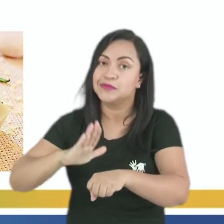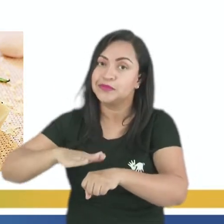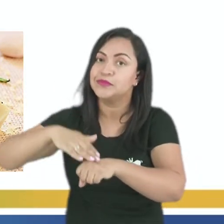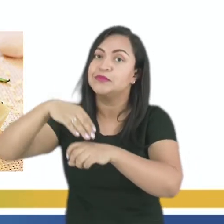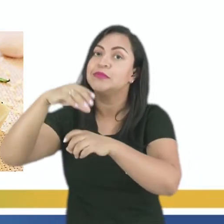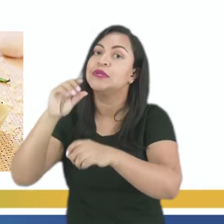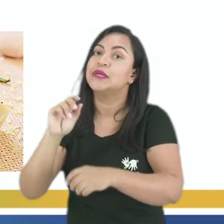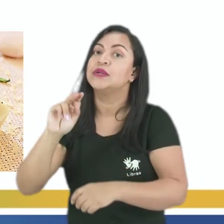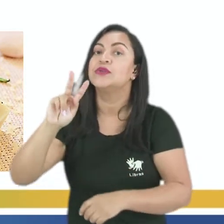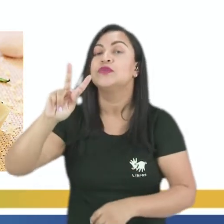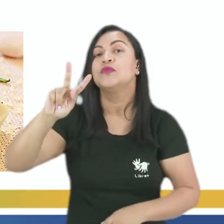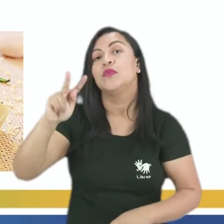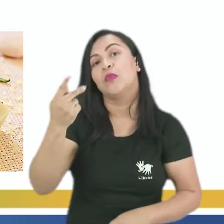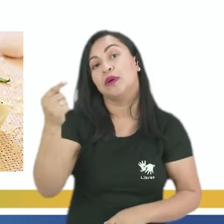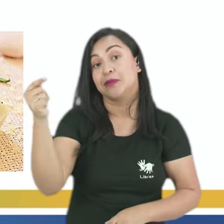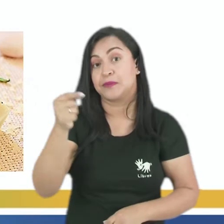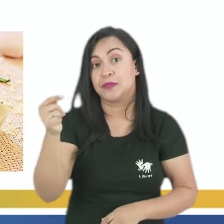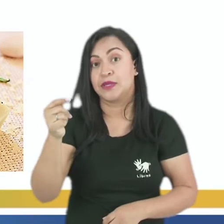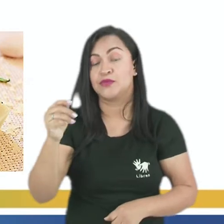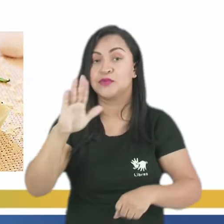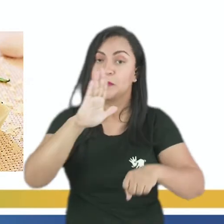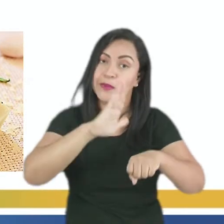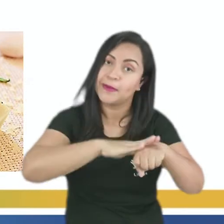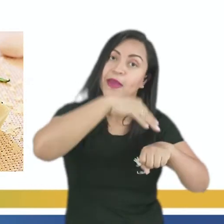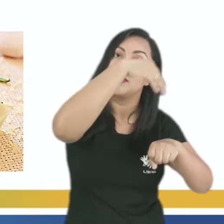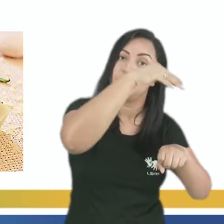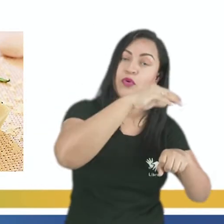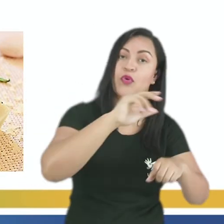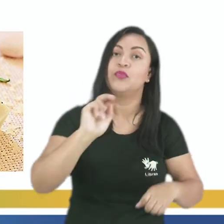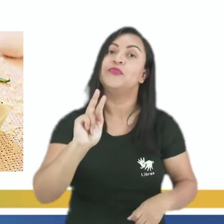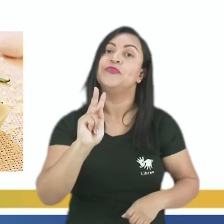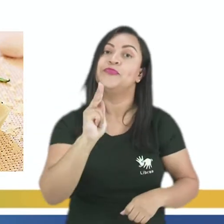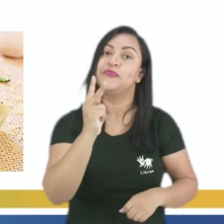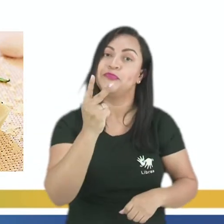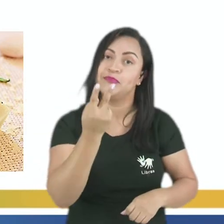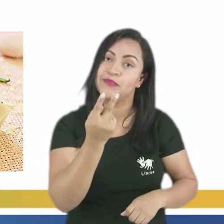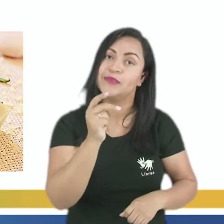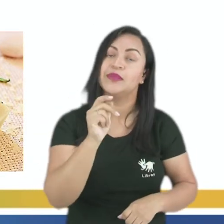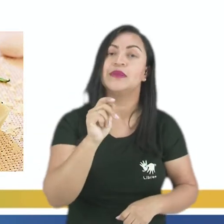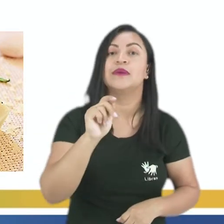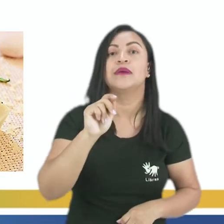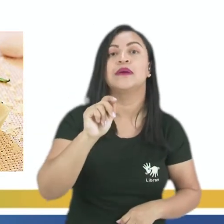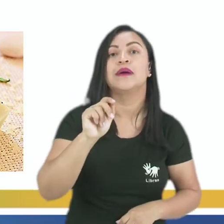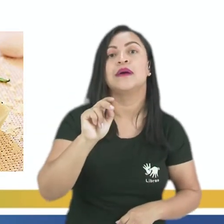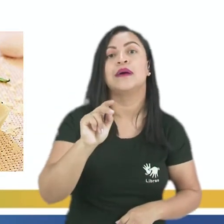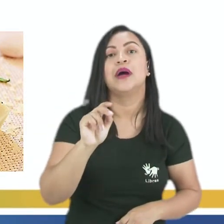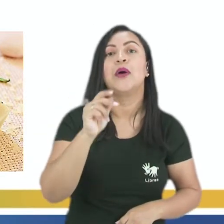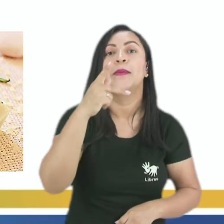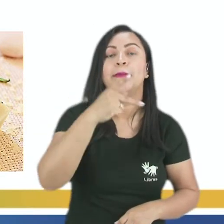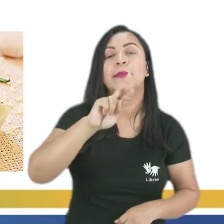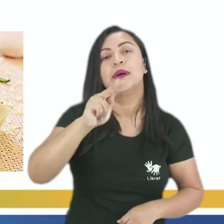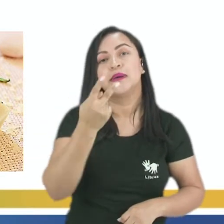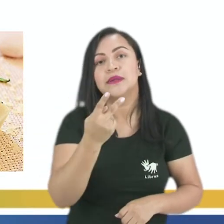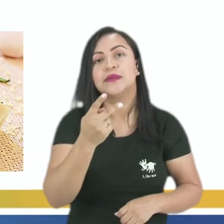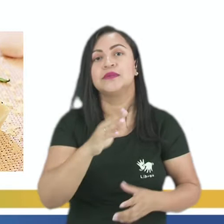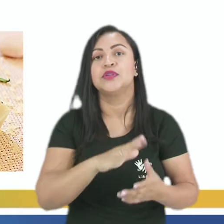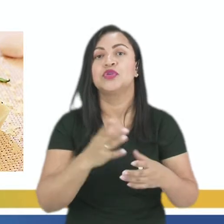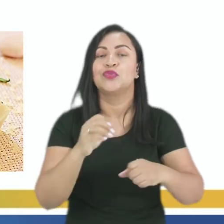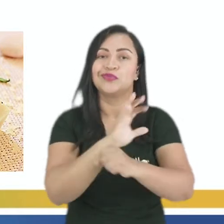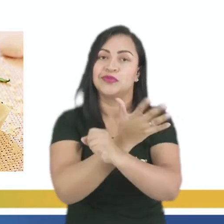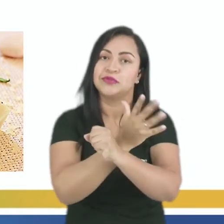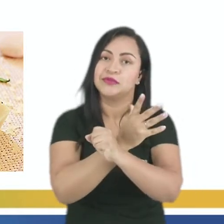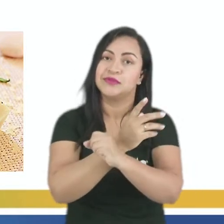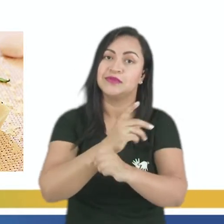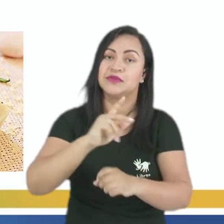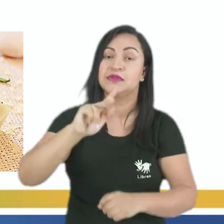íons OH- numa solução, maior vai ser o pH da solução. Então, soluções ácidas têm um pH